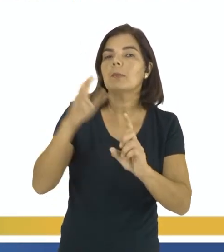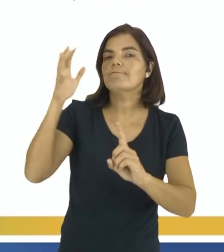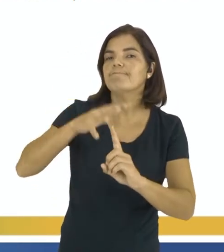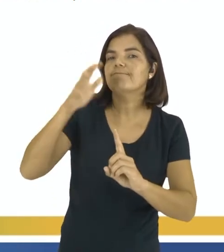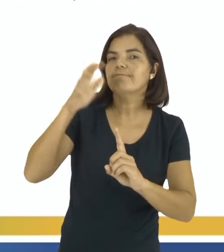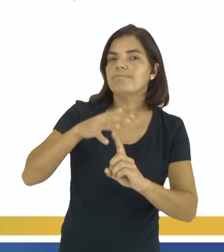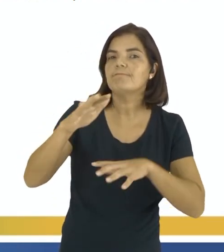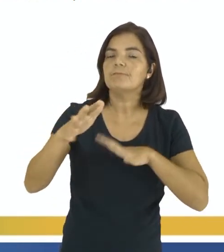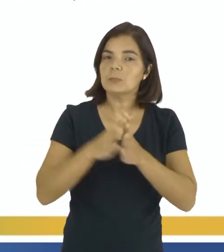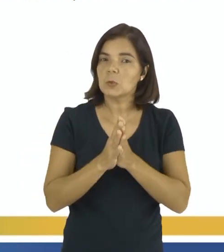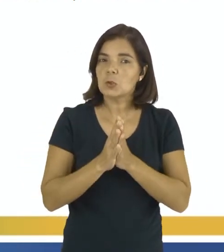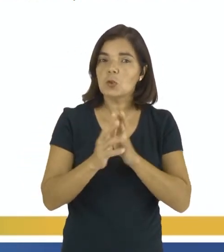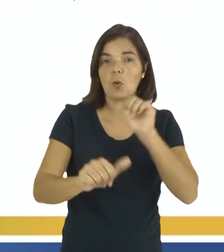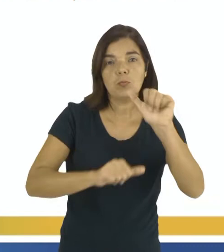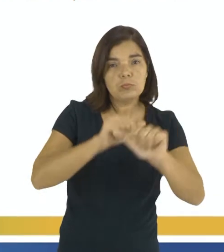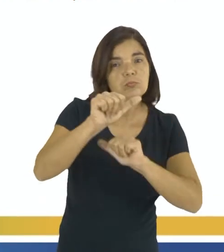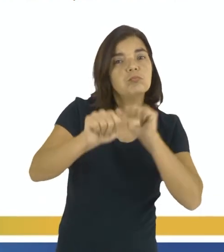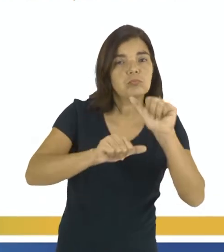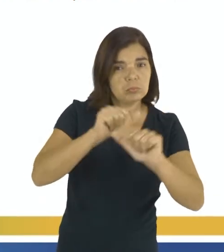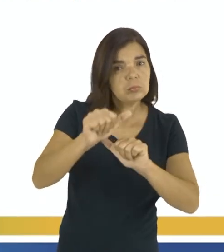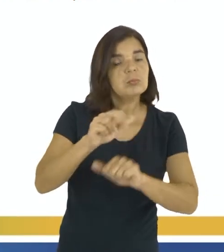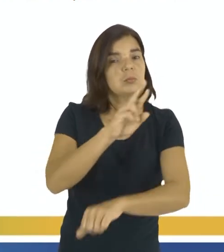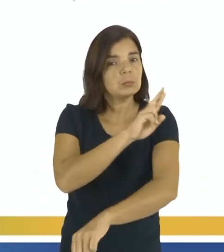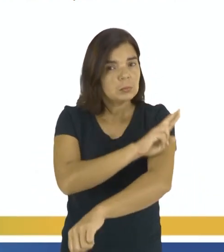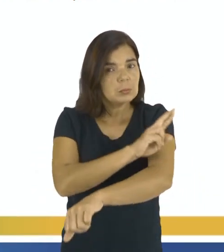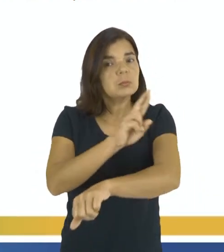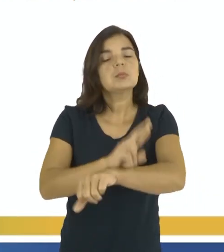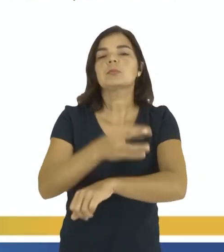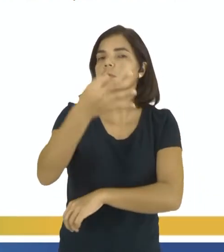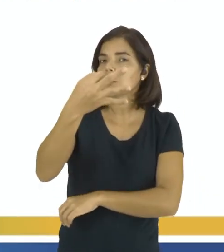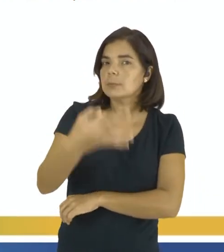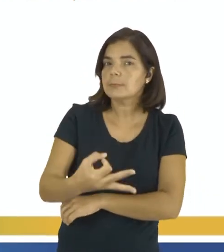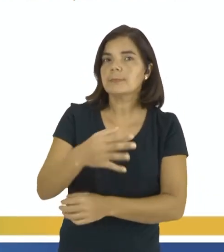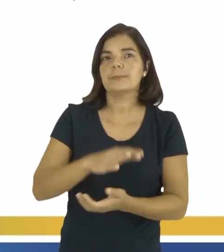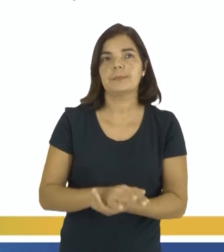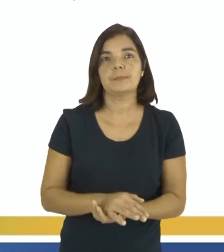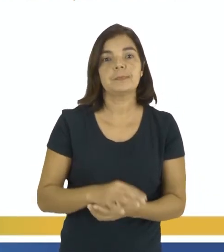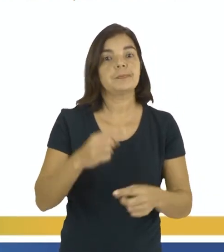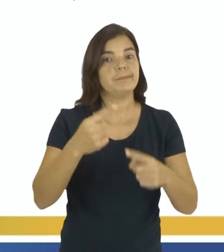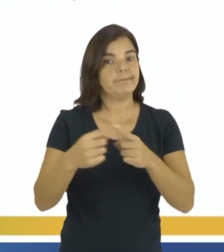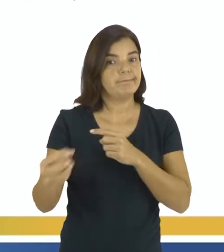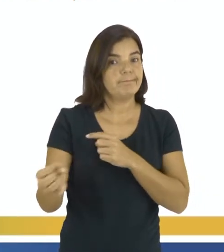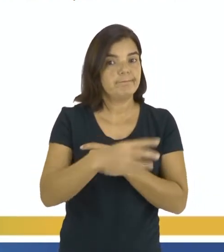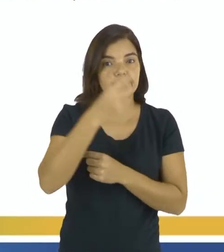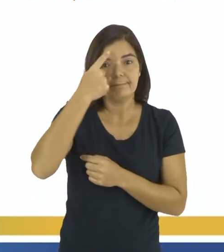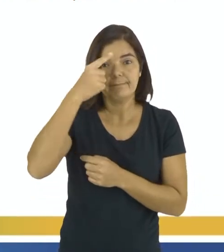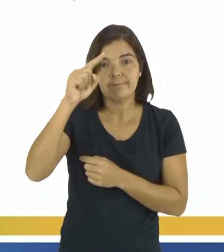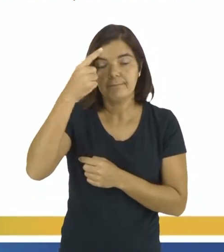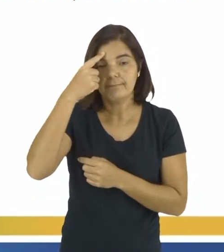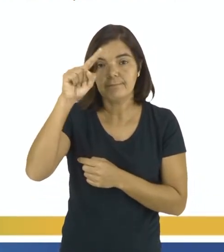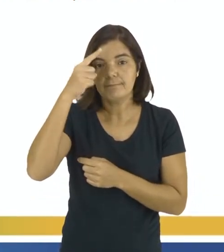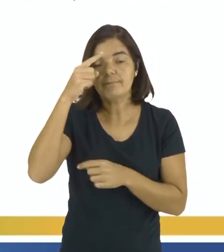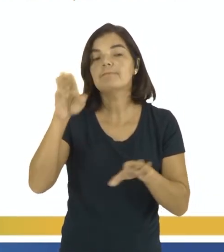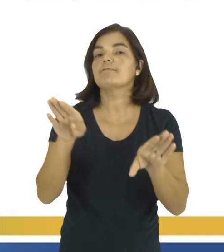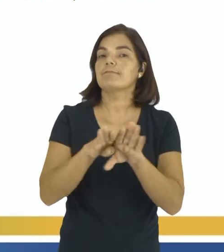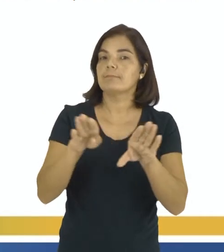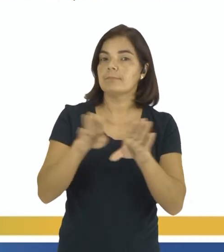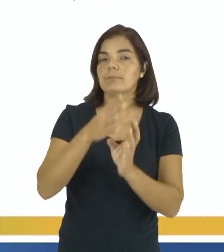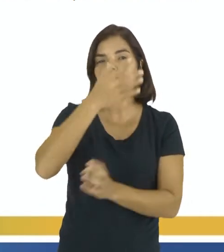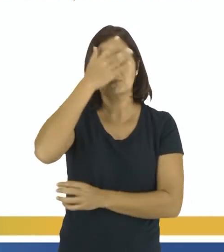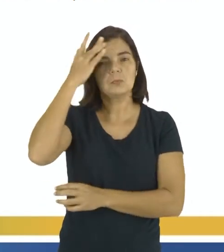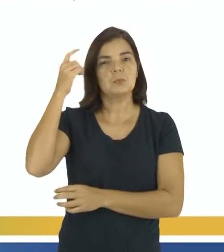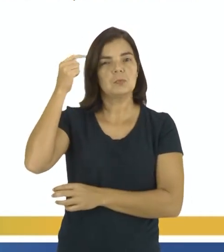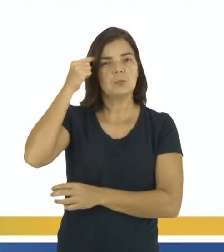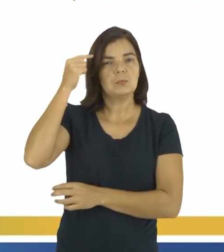no movimento de reformas religiosas, está correto, devido às novas ideias abordadas pelos